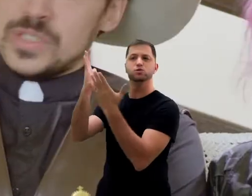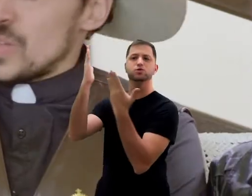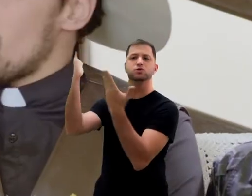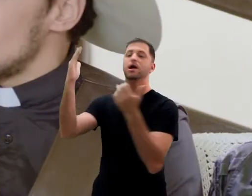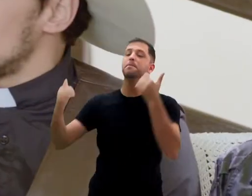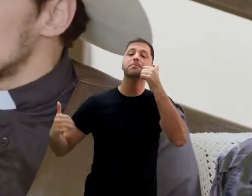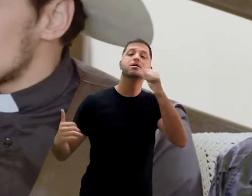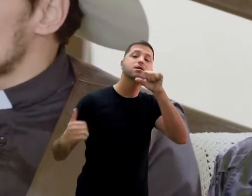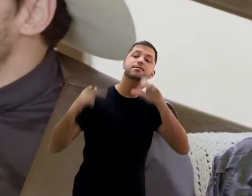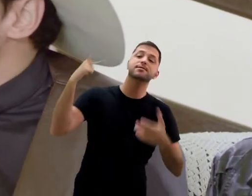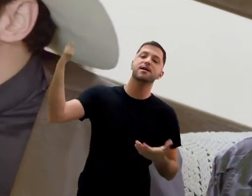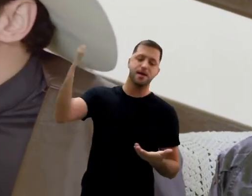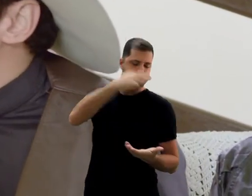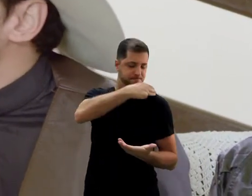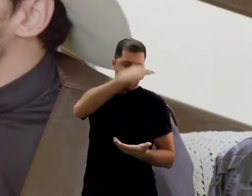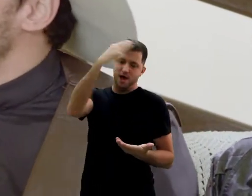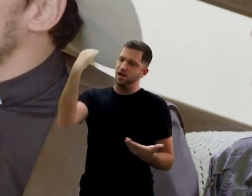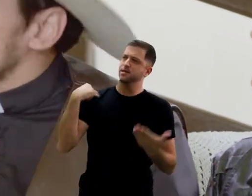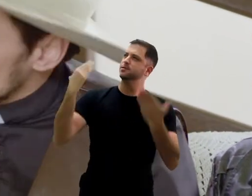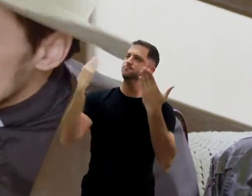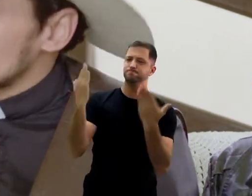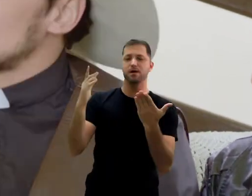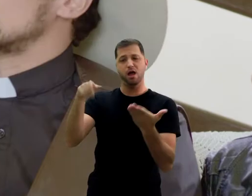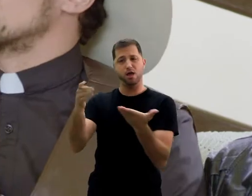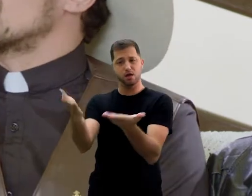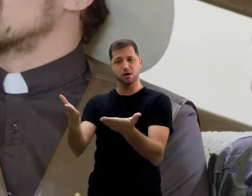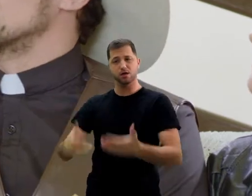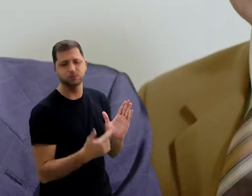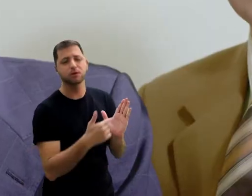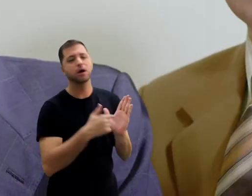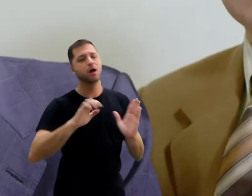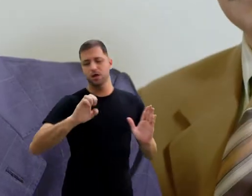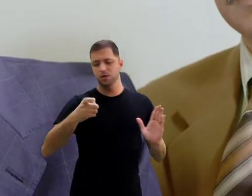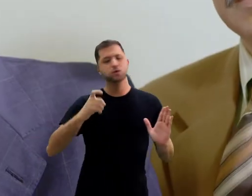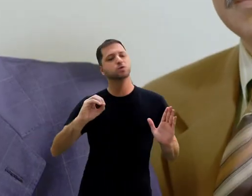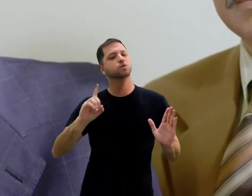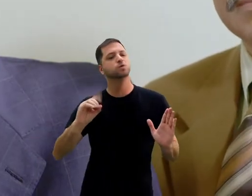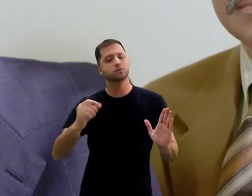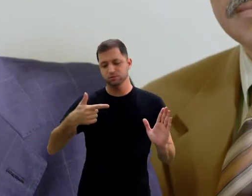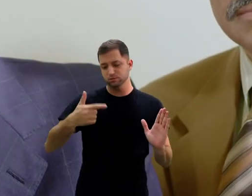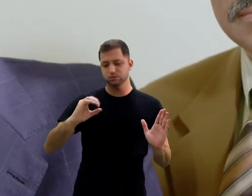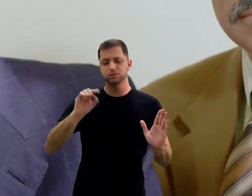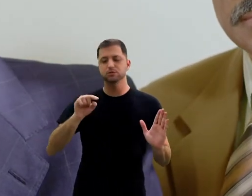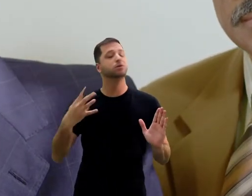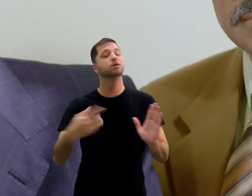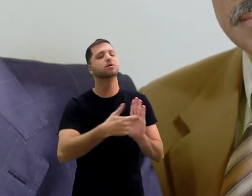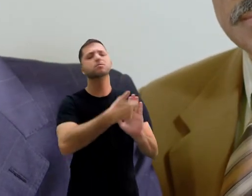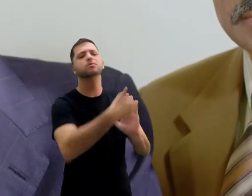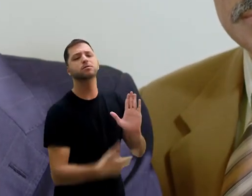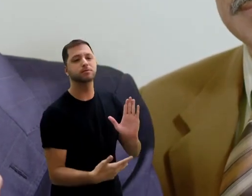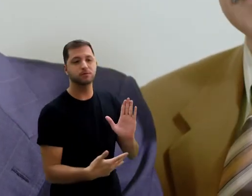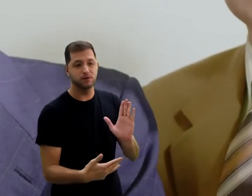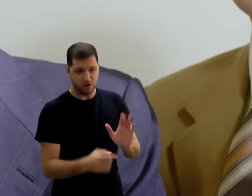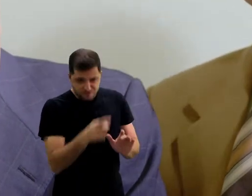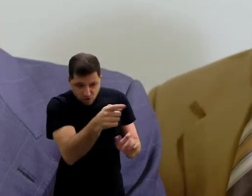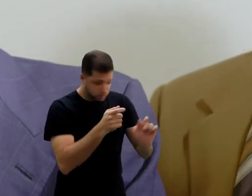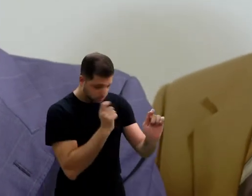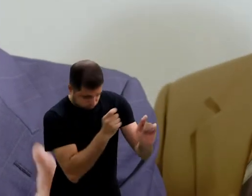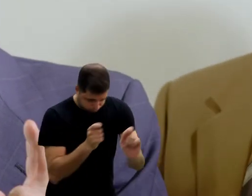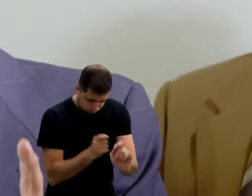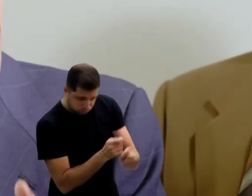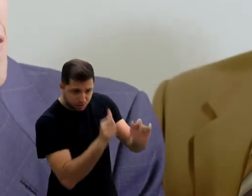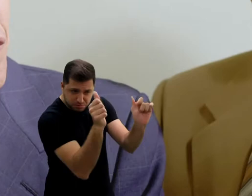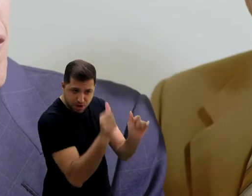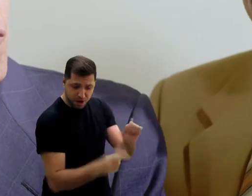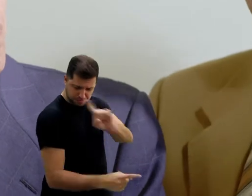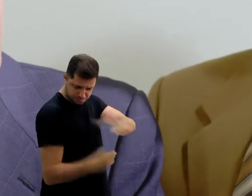A Virgem Maria, a docíssima mãe de Deus, é fonte de inspiração. Êxodo 20, versículo 4. Não farás para ti